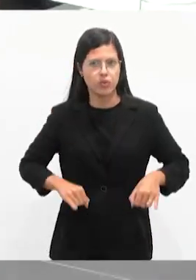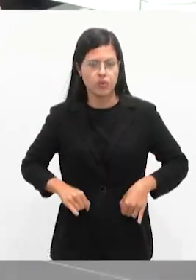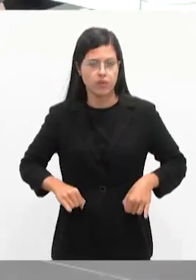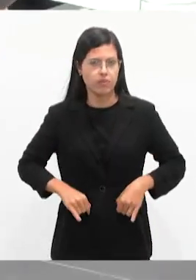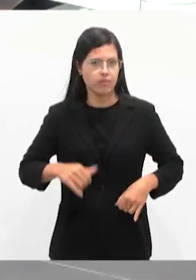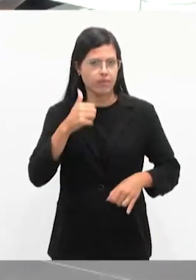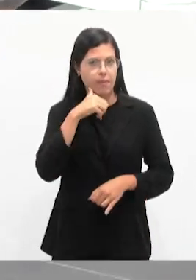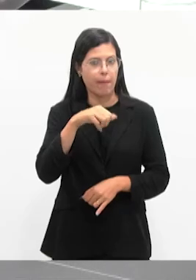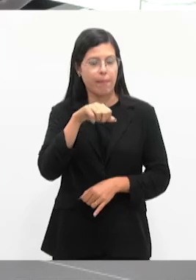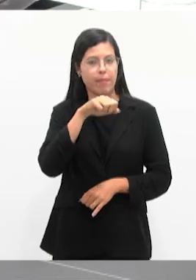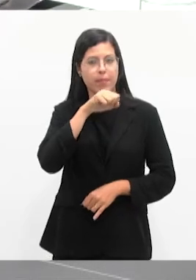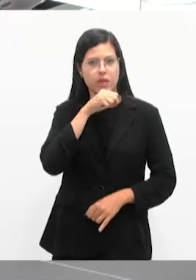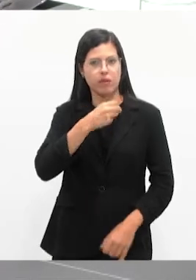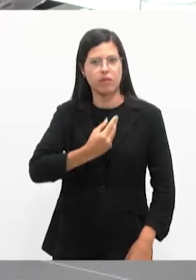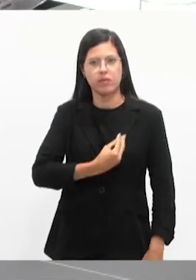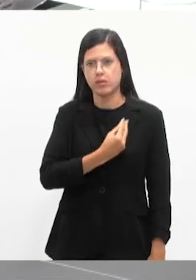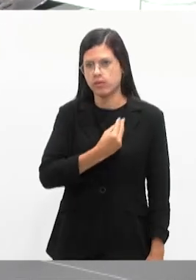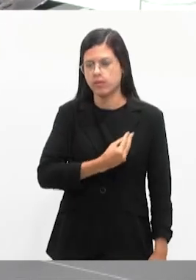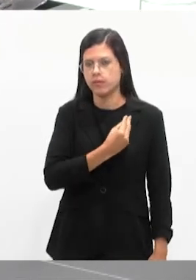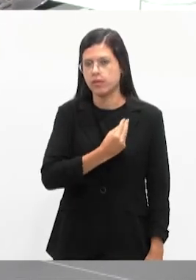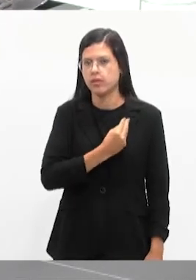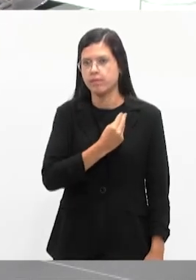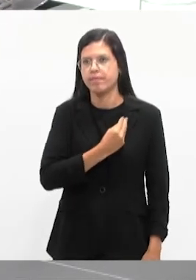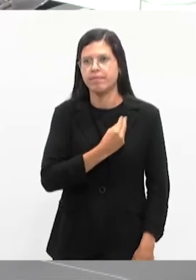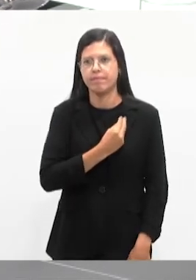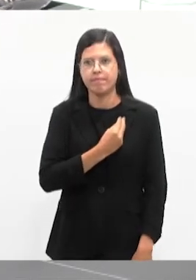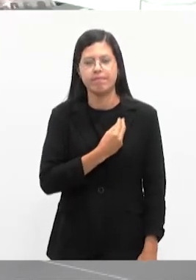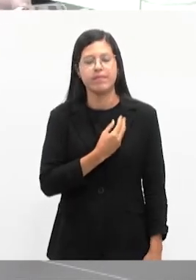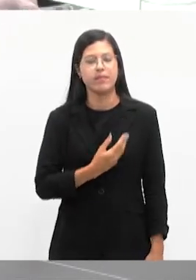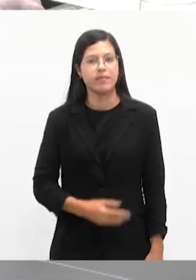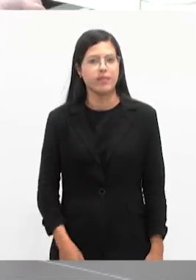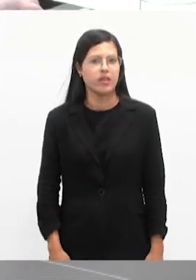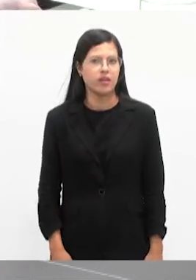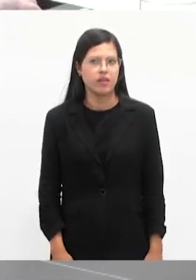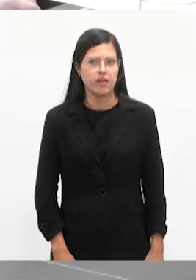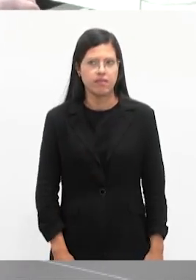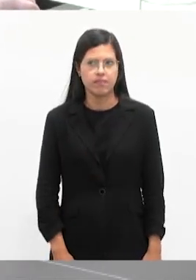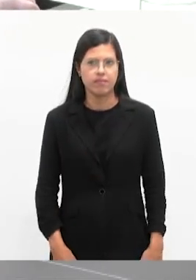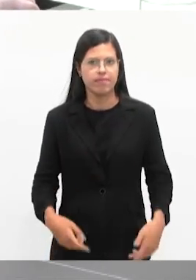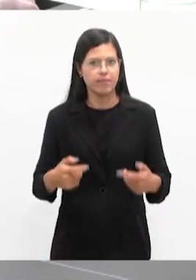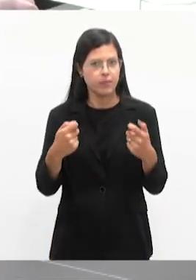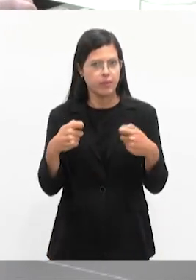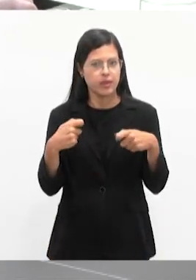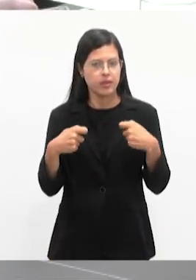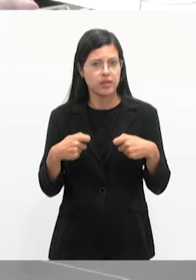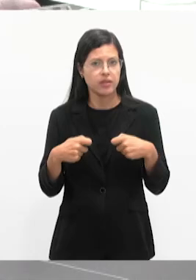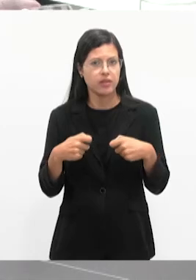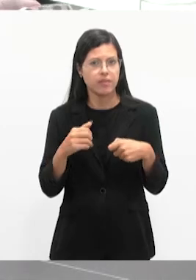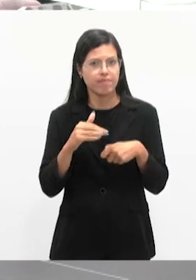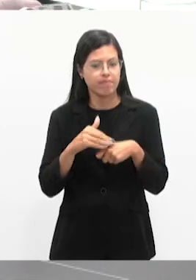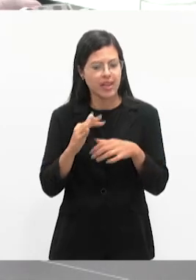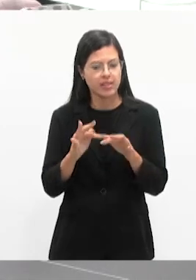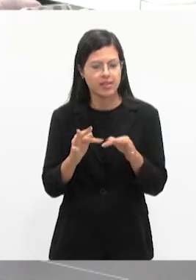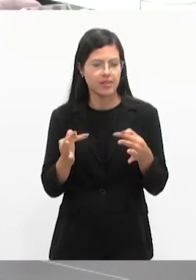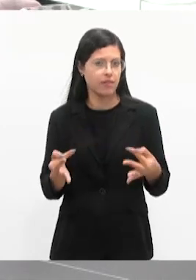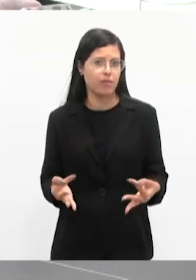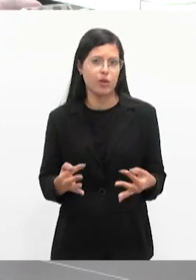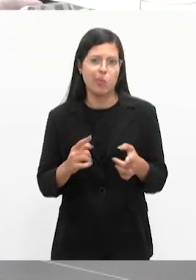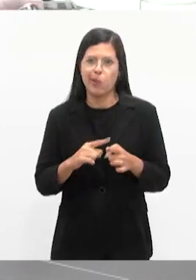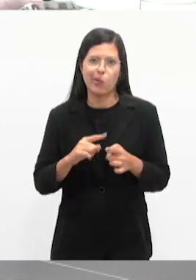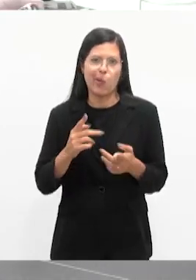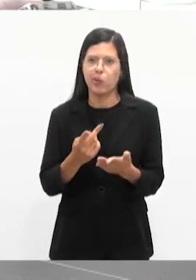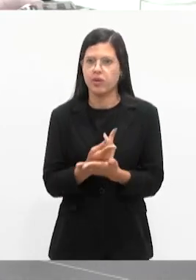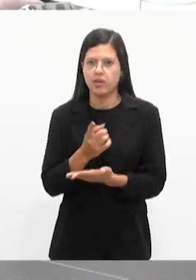passam nessa saga, né, muitas vezes, que deveria ser muito mais simples, mas não é, porque